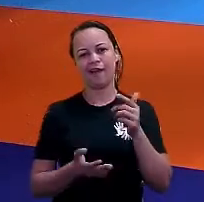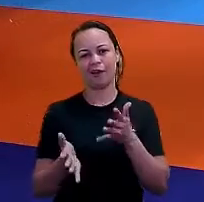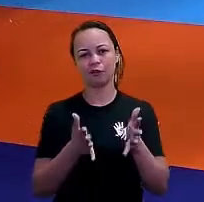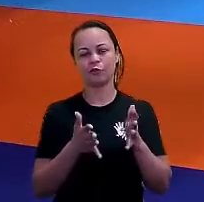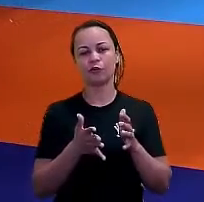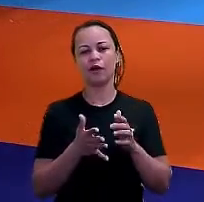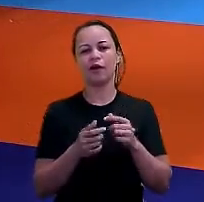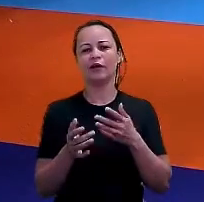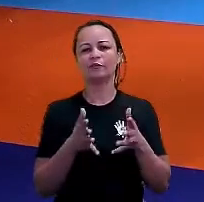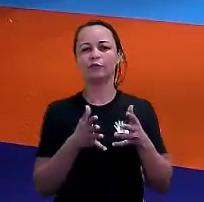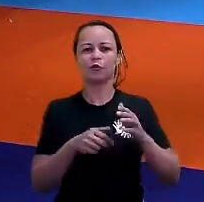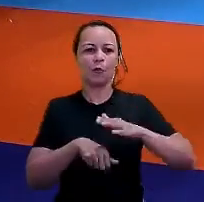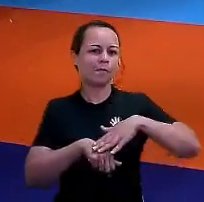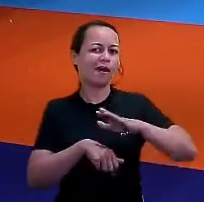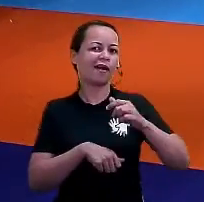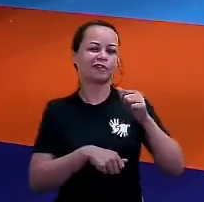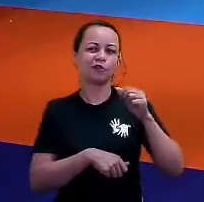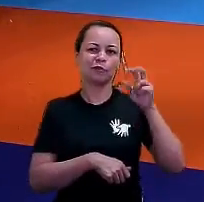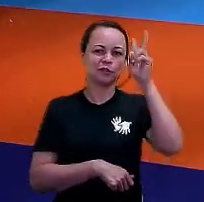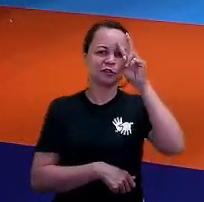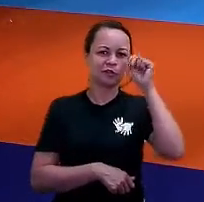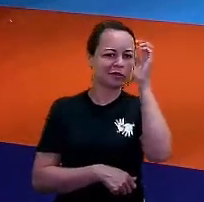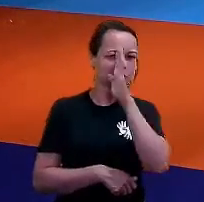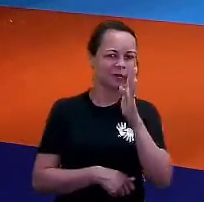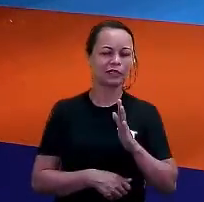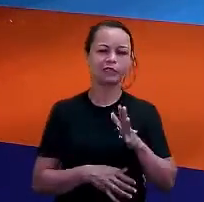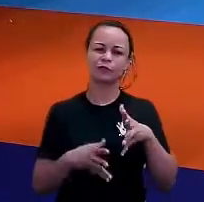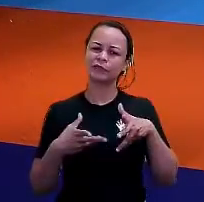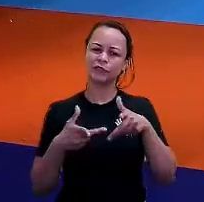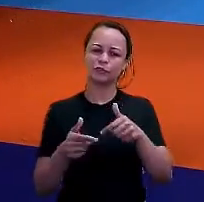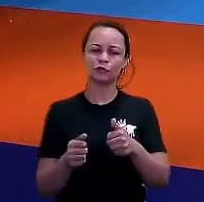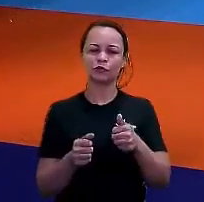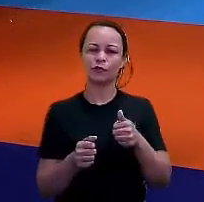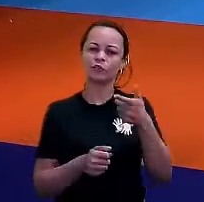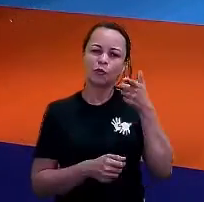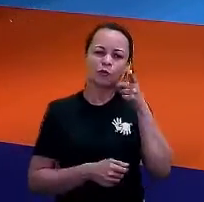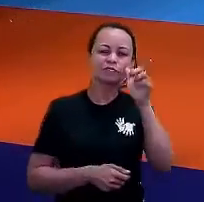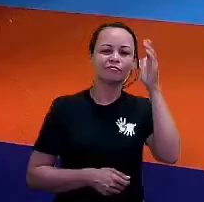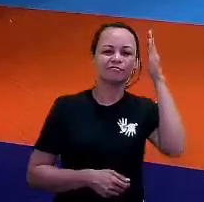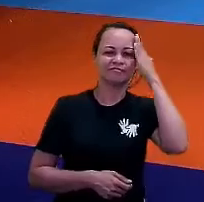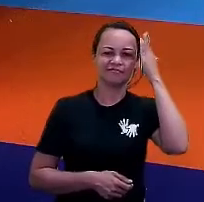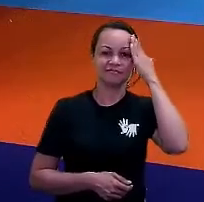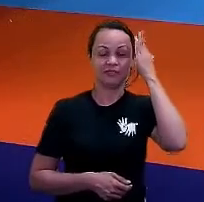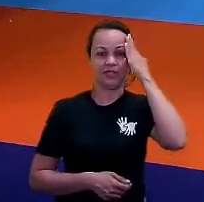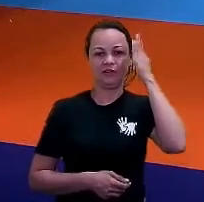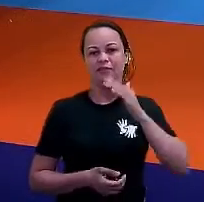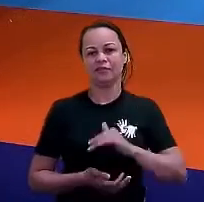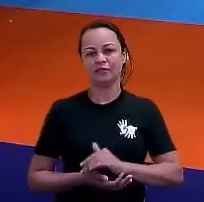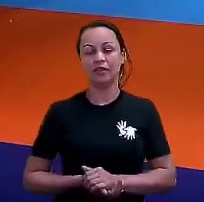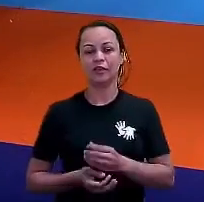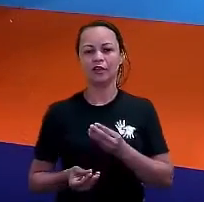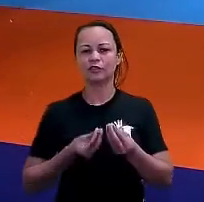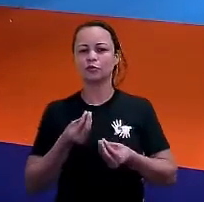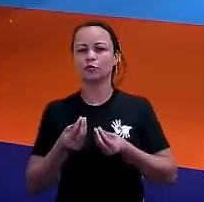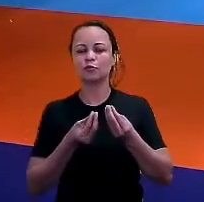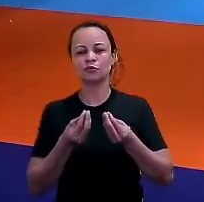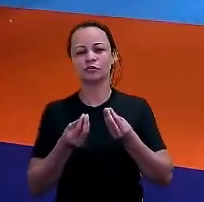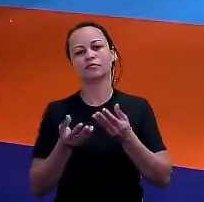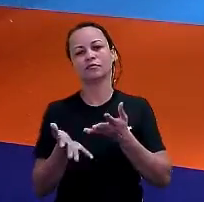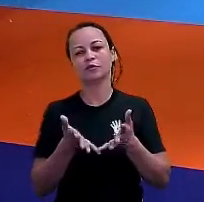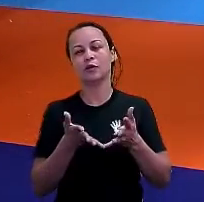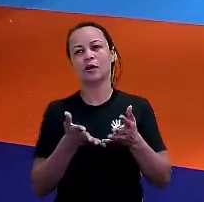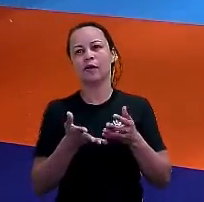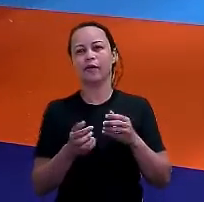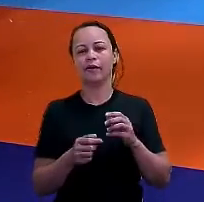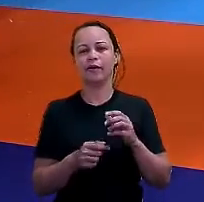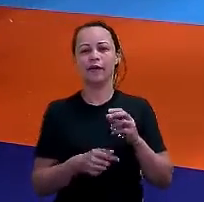muito mais sobre a história do Brasil e tudo mais que a gente consiga entender sobre como a